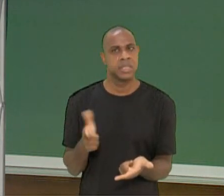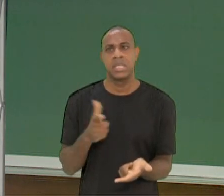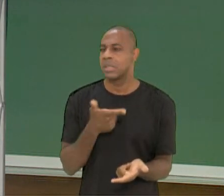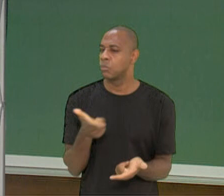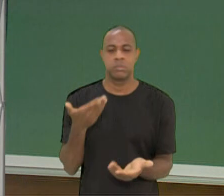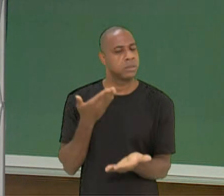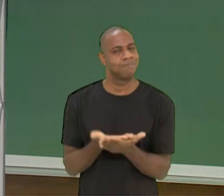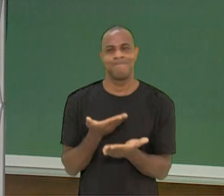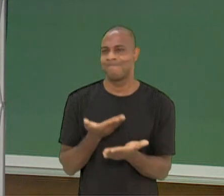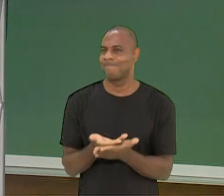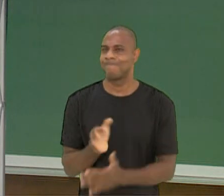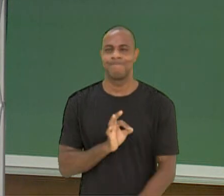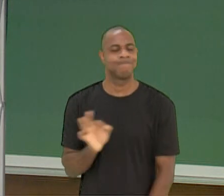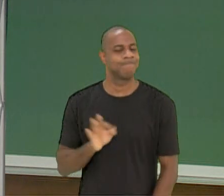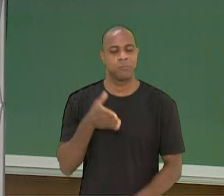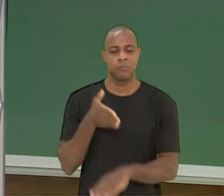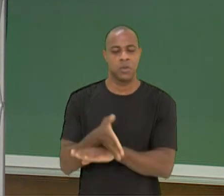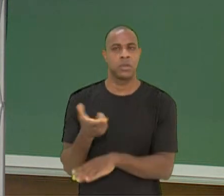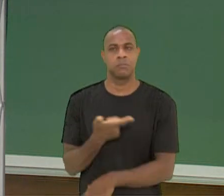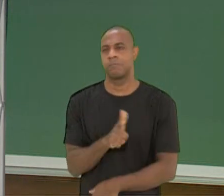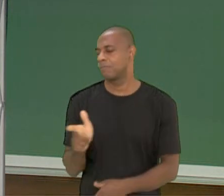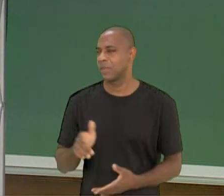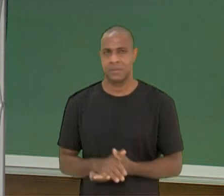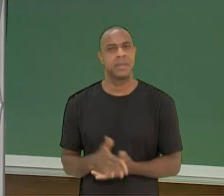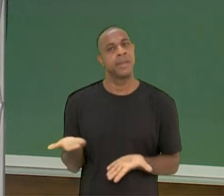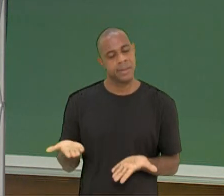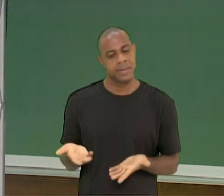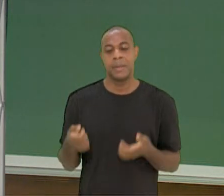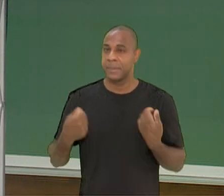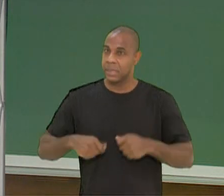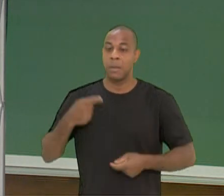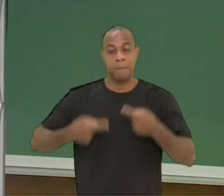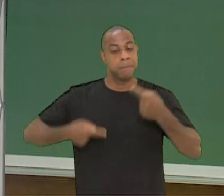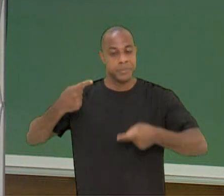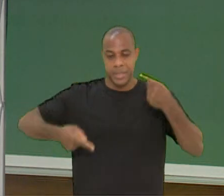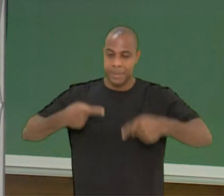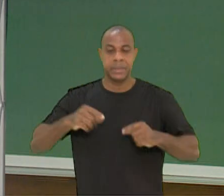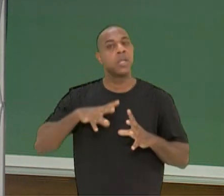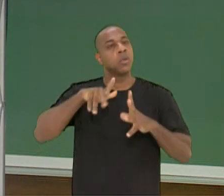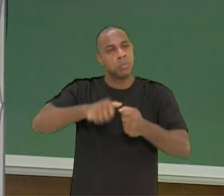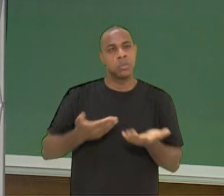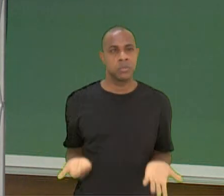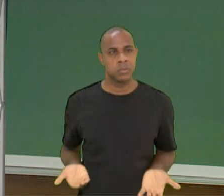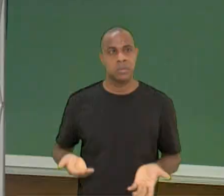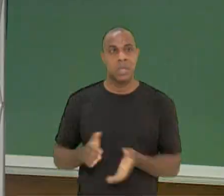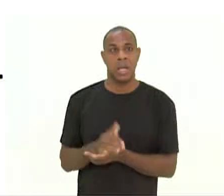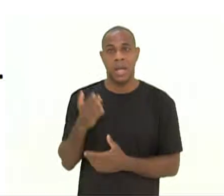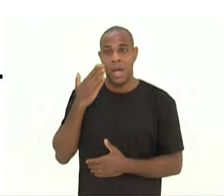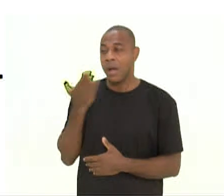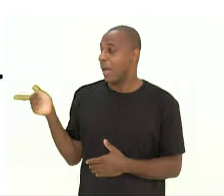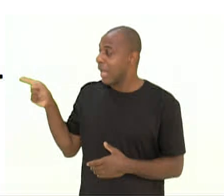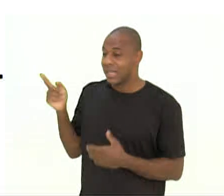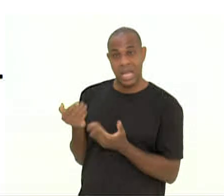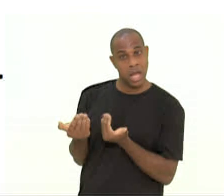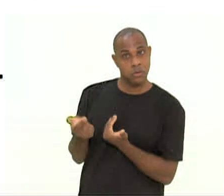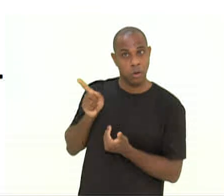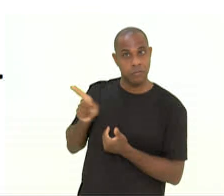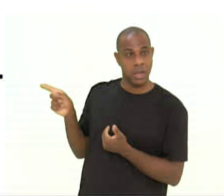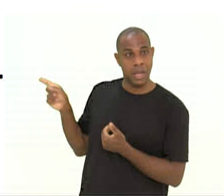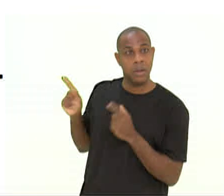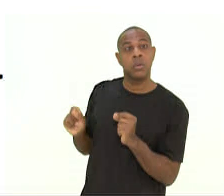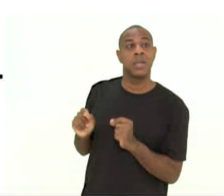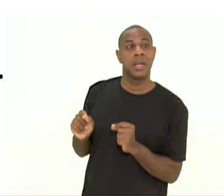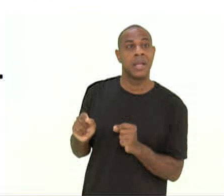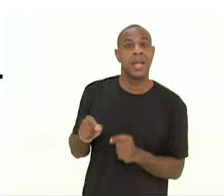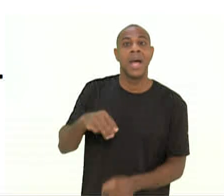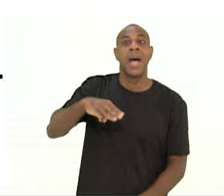que dado importante para a gente debater no mundo, para a gente corrigir no mundo. Por falar nessa jovem, aliás, que eu tinha feito a pergunta antes, ela